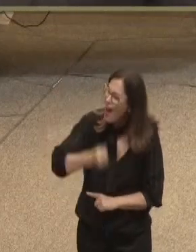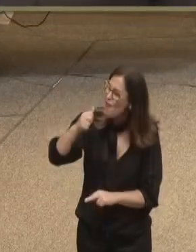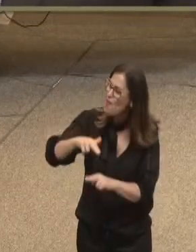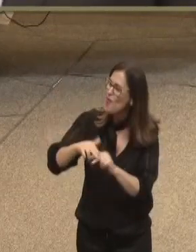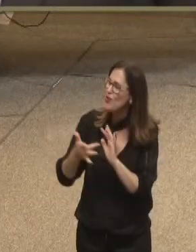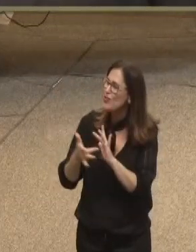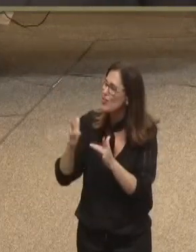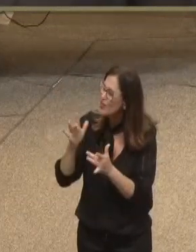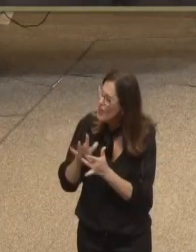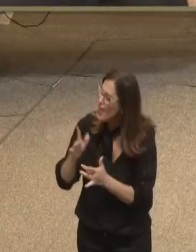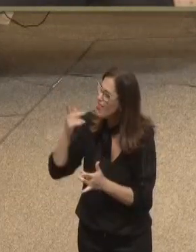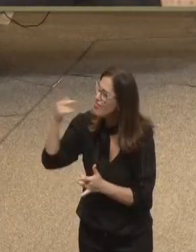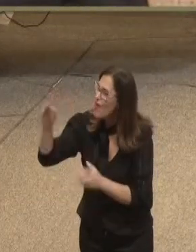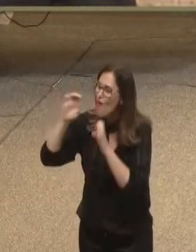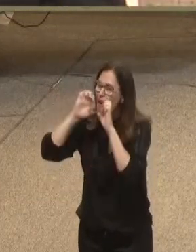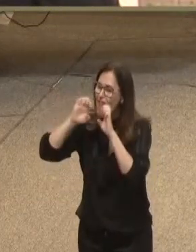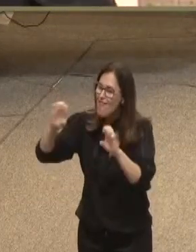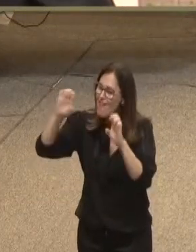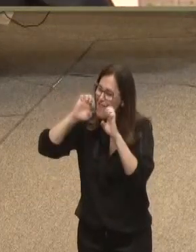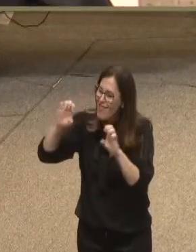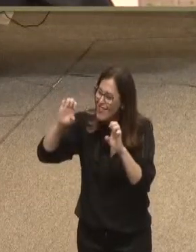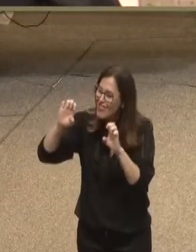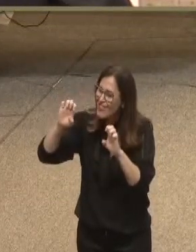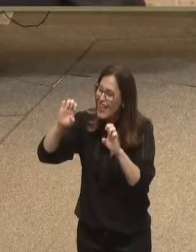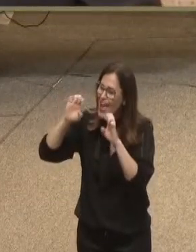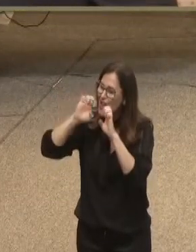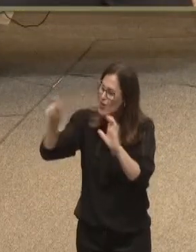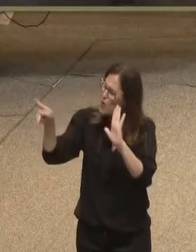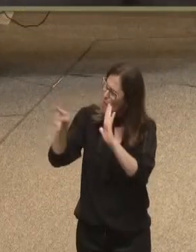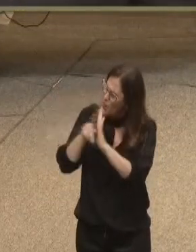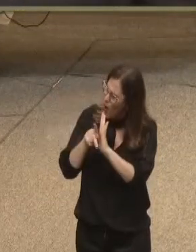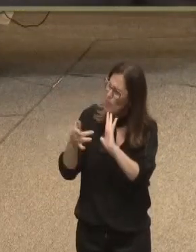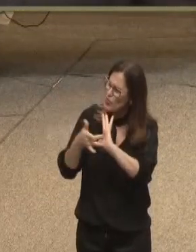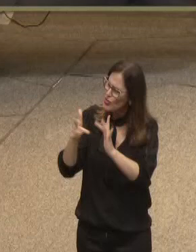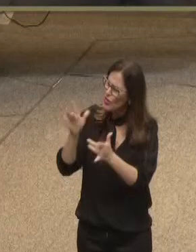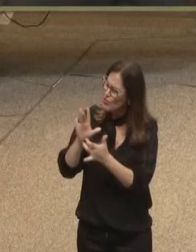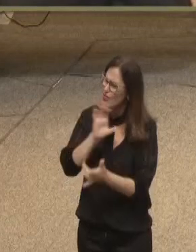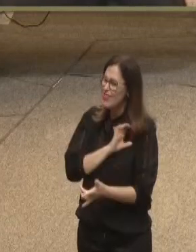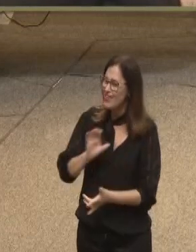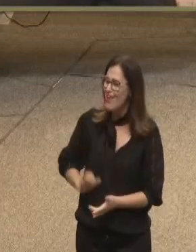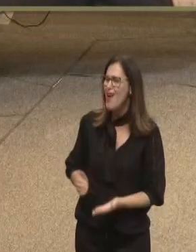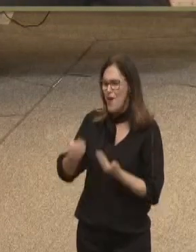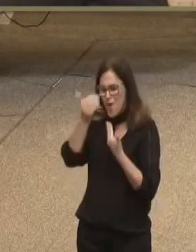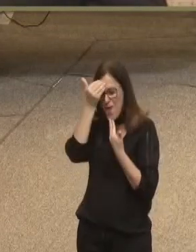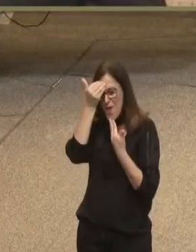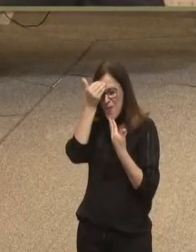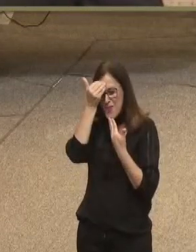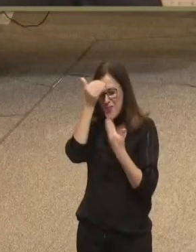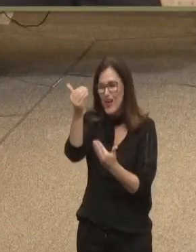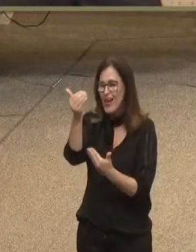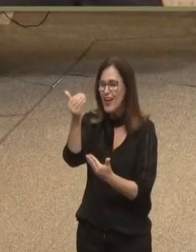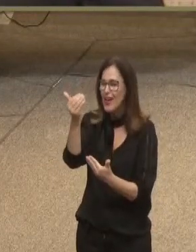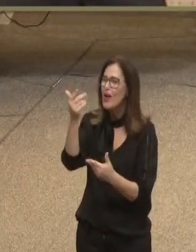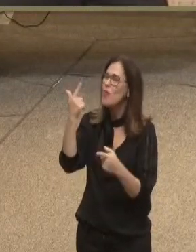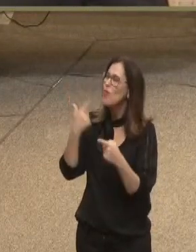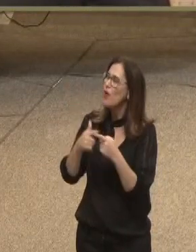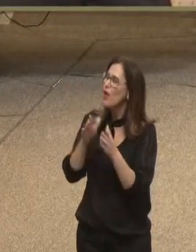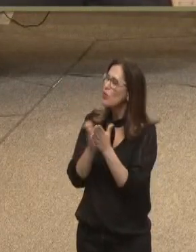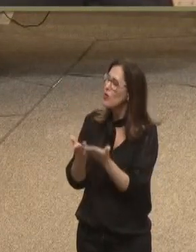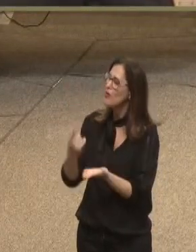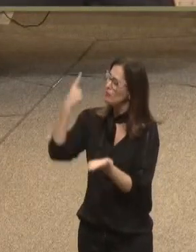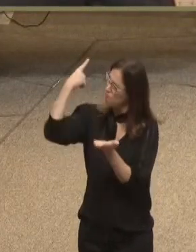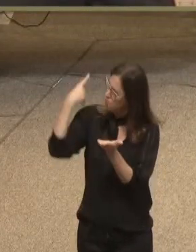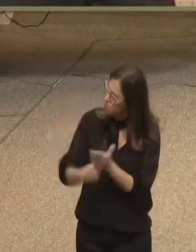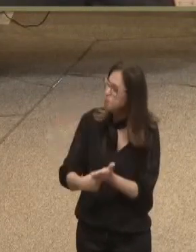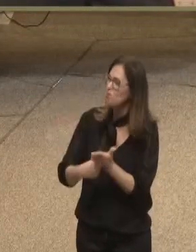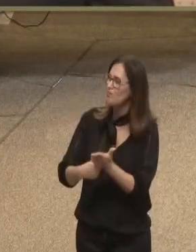Senhor, pelo Teu Evangelho, pelo Evangelho de Jesus Cristo, Pai. Nós somos gratos, Senhor, porque a Tua palavra foi cumprida,